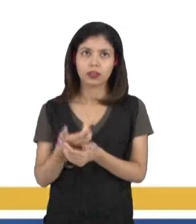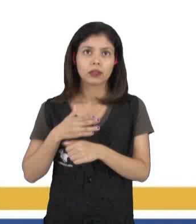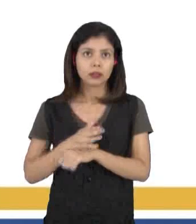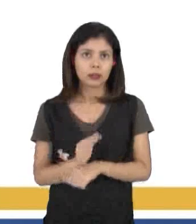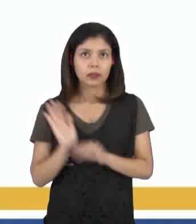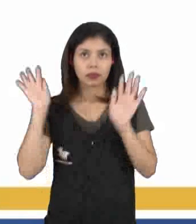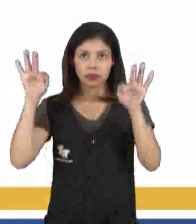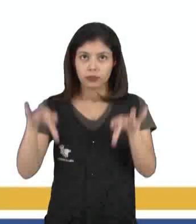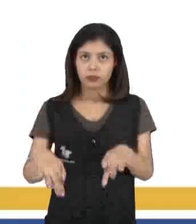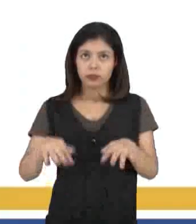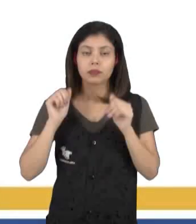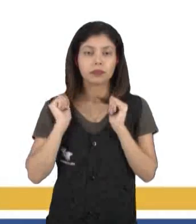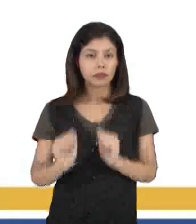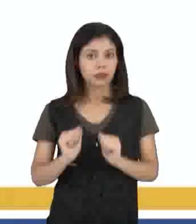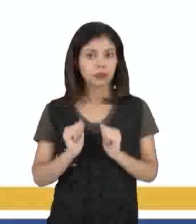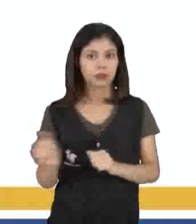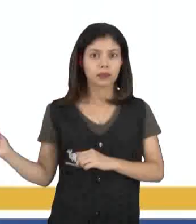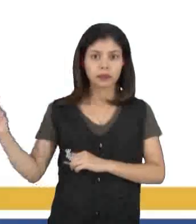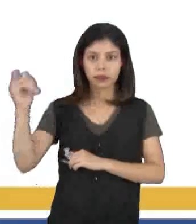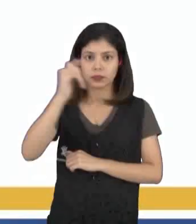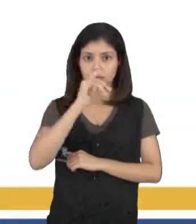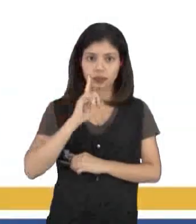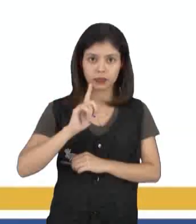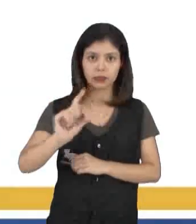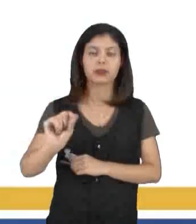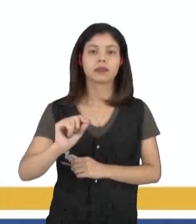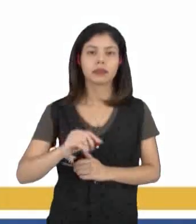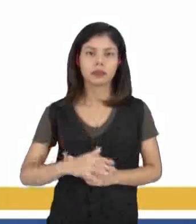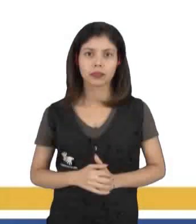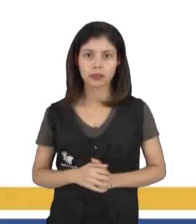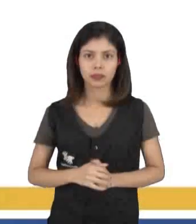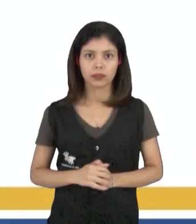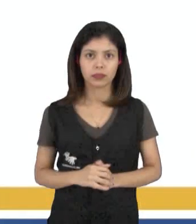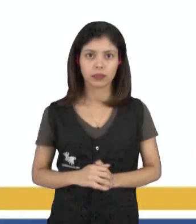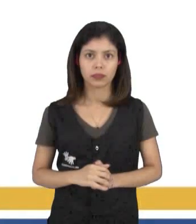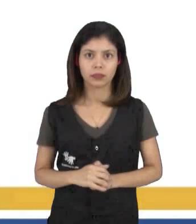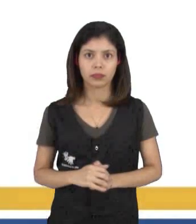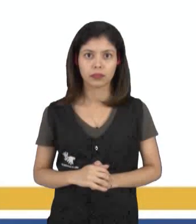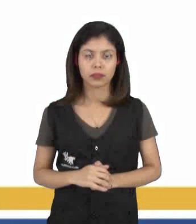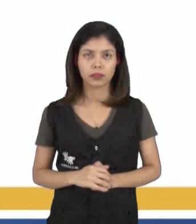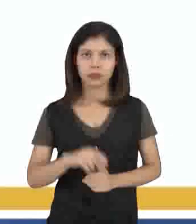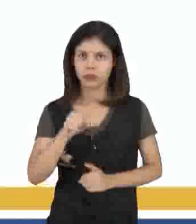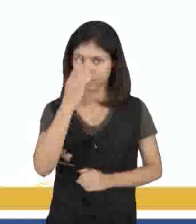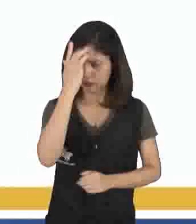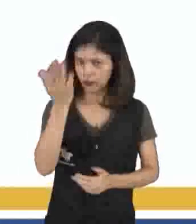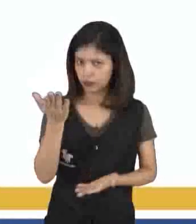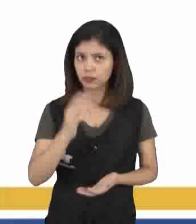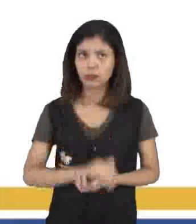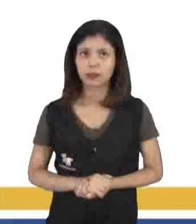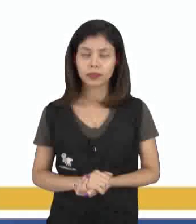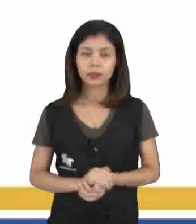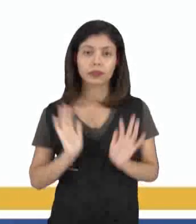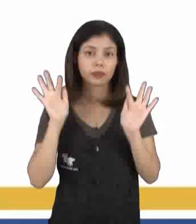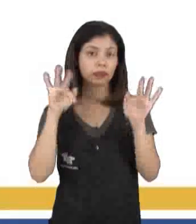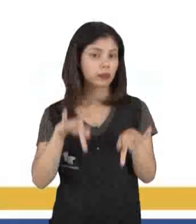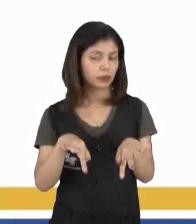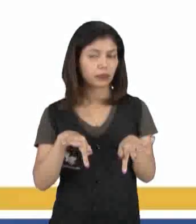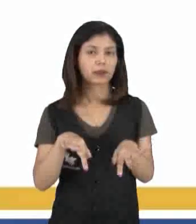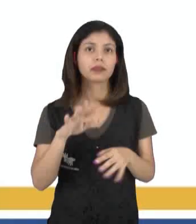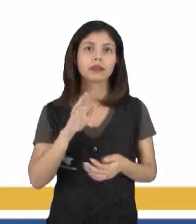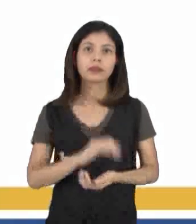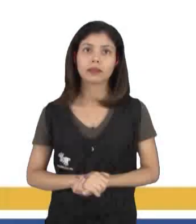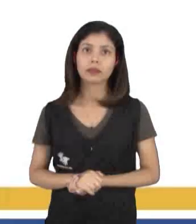Compramos as passagens a fim de que pudéssemos viajar logo. Essa daí tá fácil, hein? E aí,